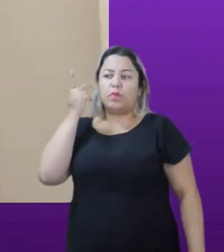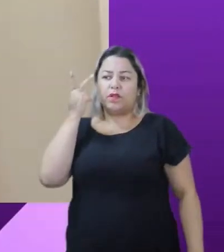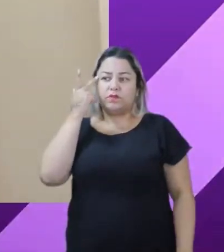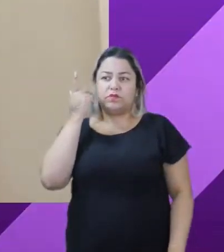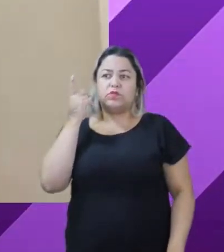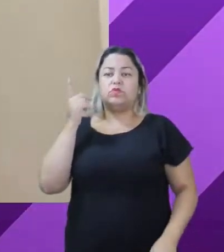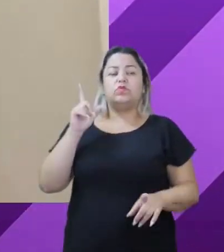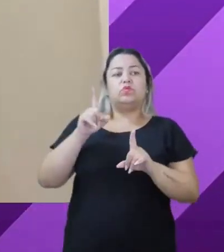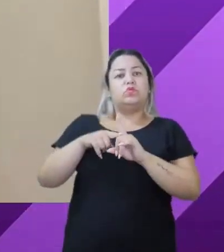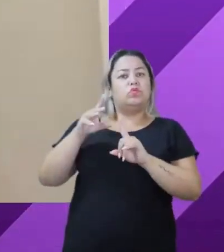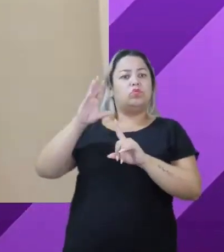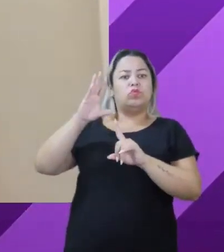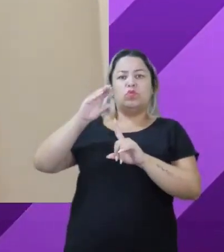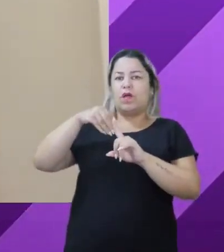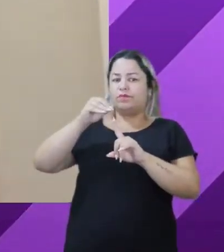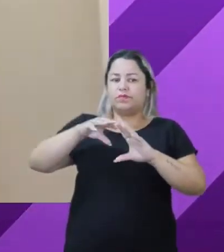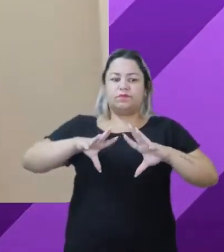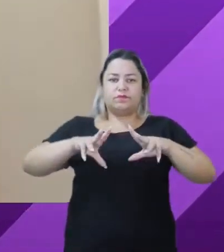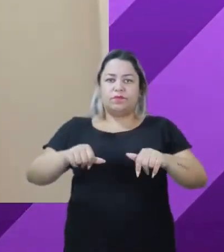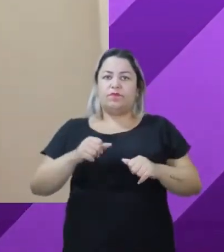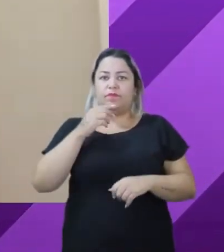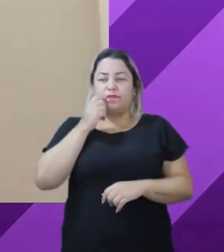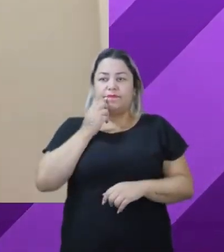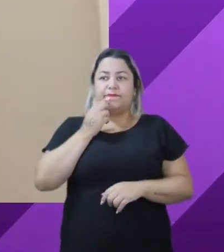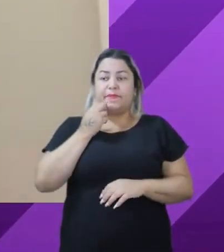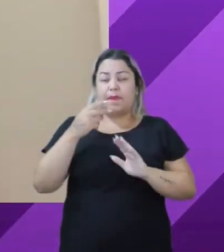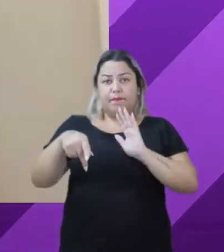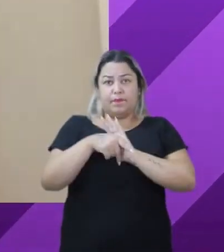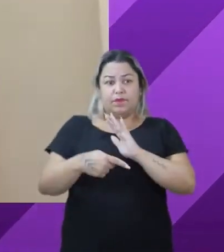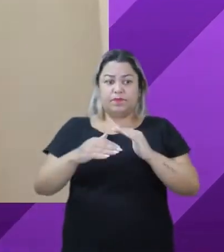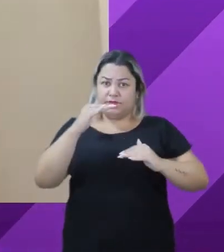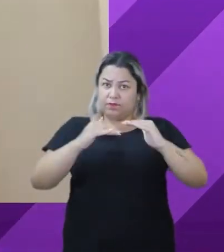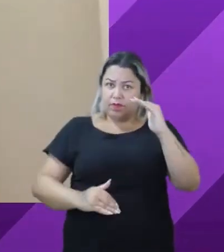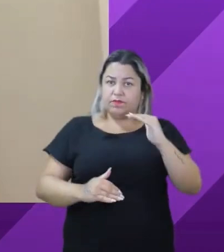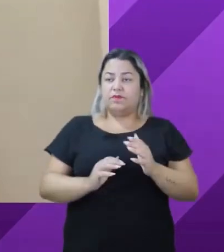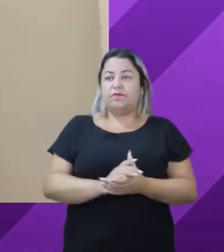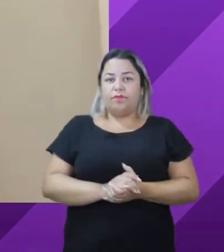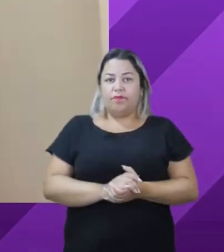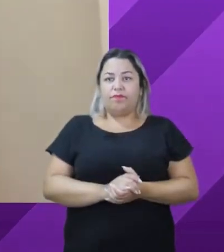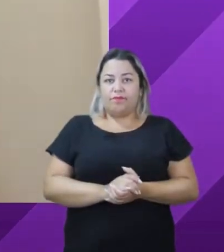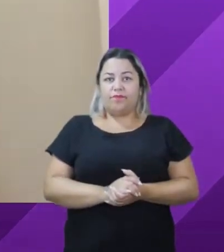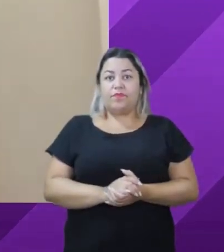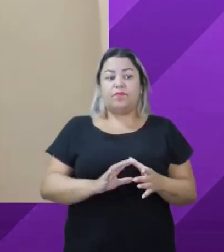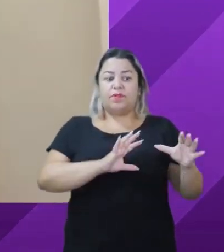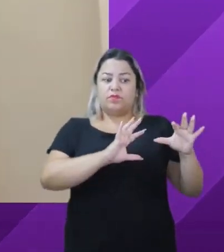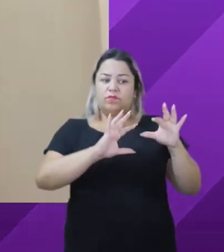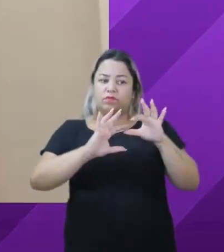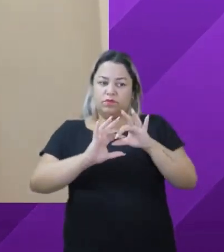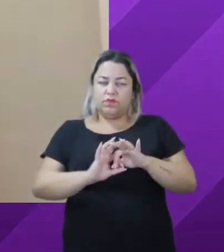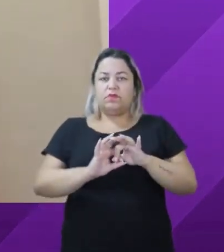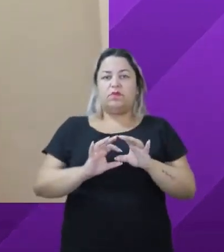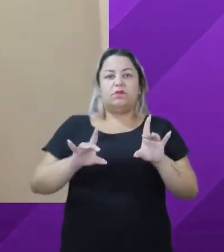do abuso, né, enfim, e da própria desigualdade, né, enfim, eu acho que nesse contexto